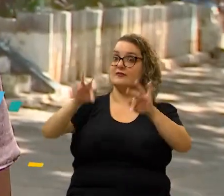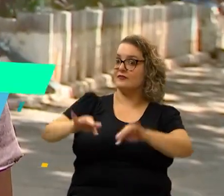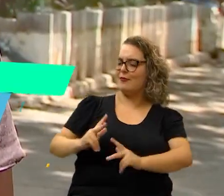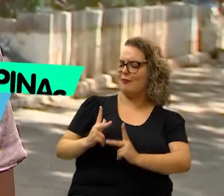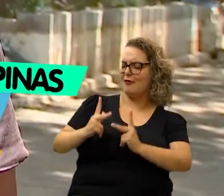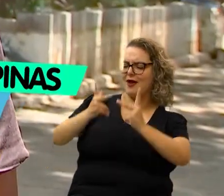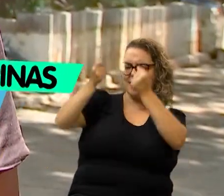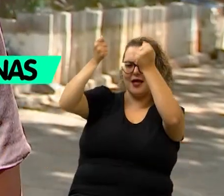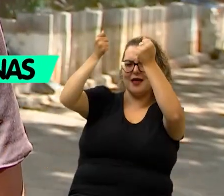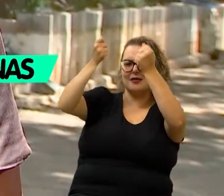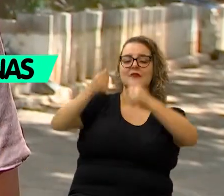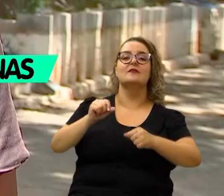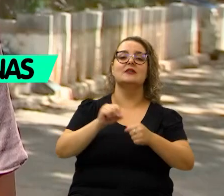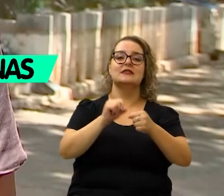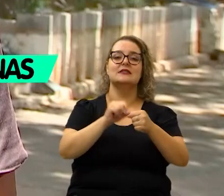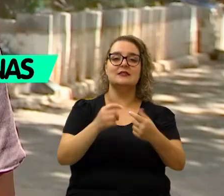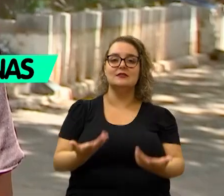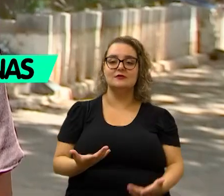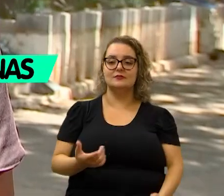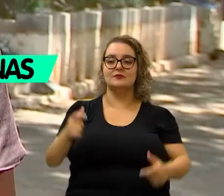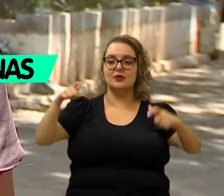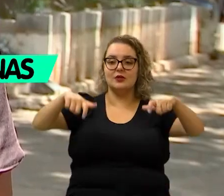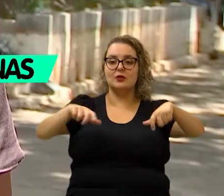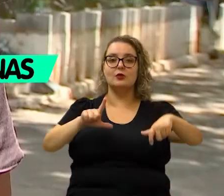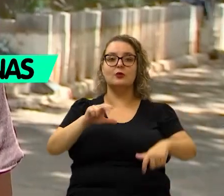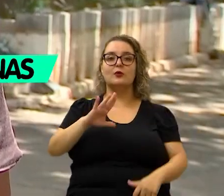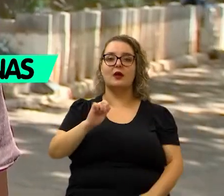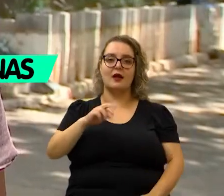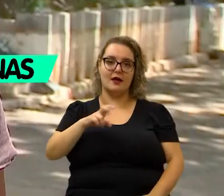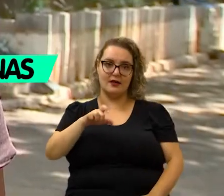para essa grande final que a gente vai estar realizando